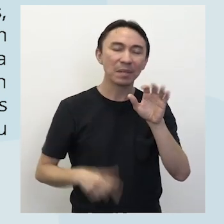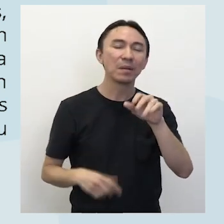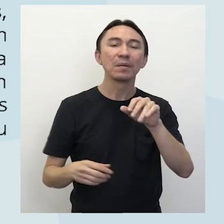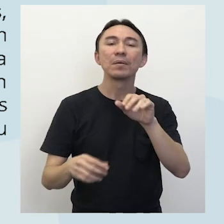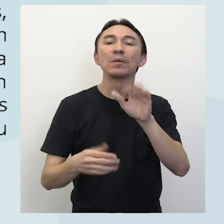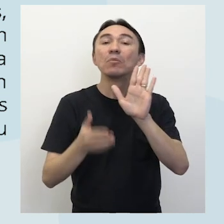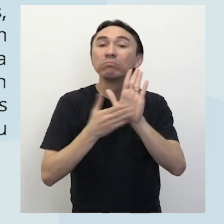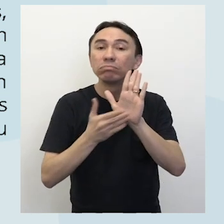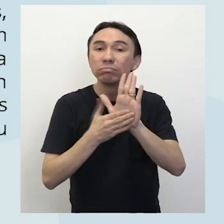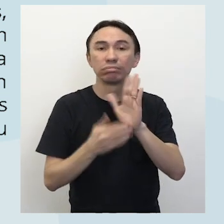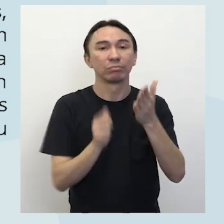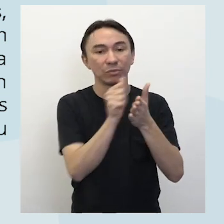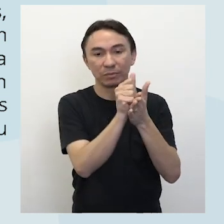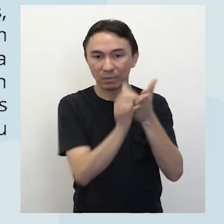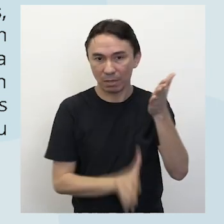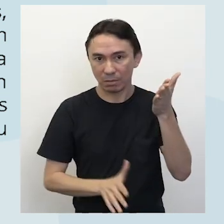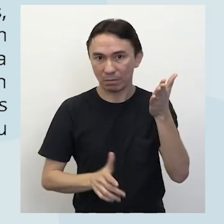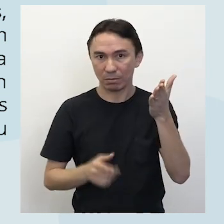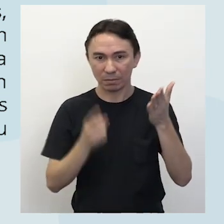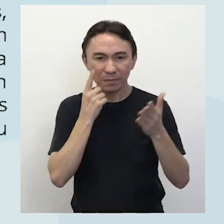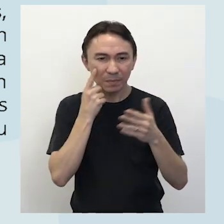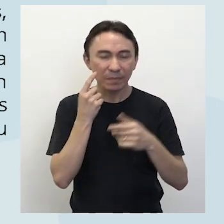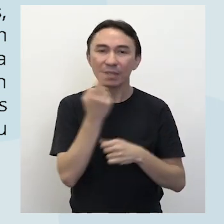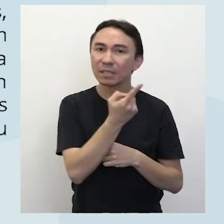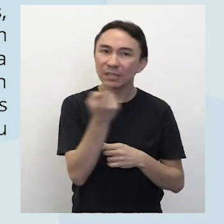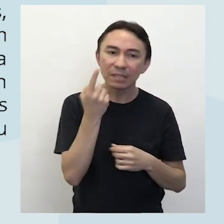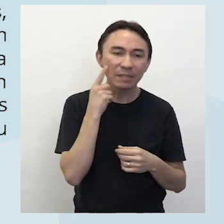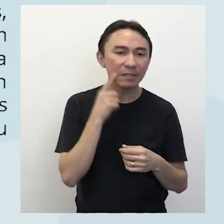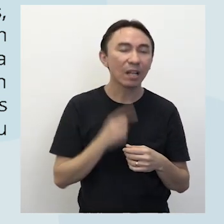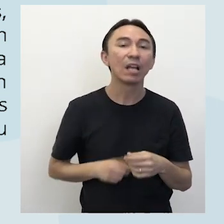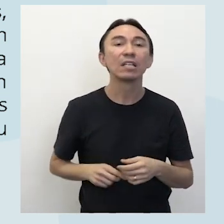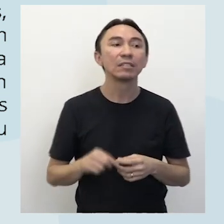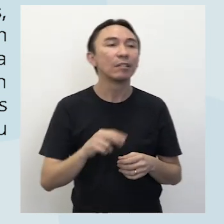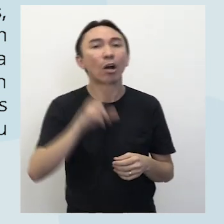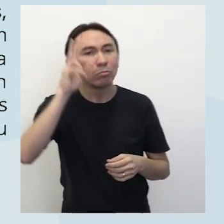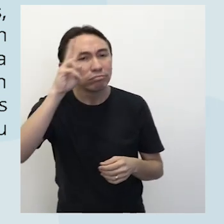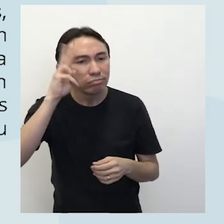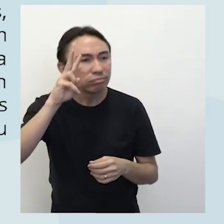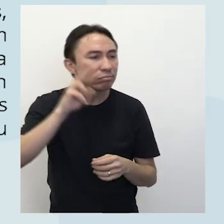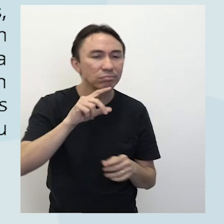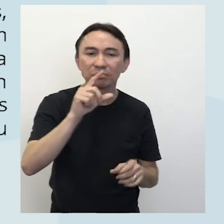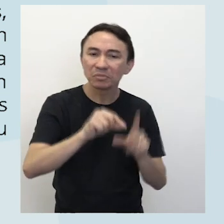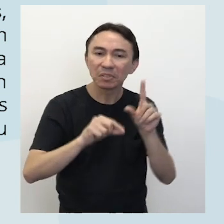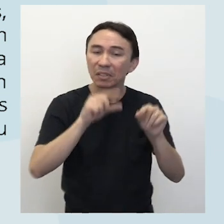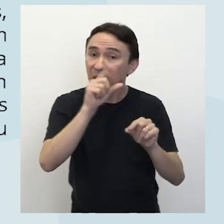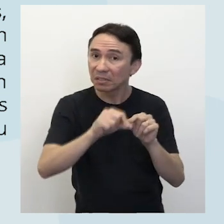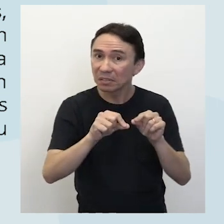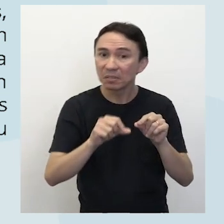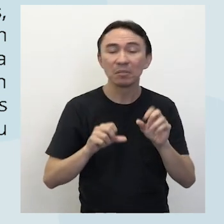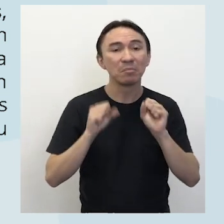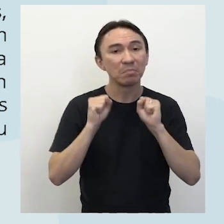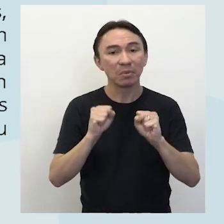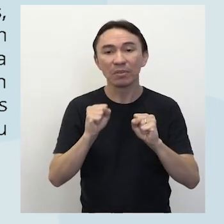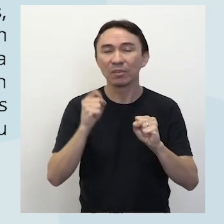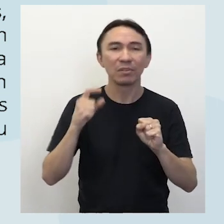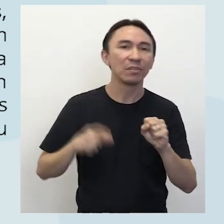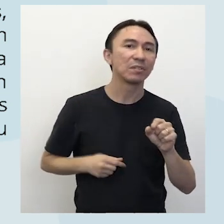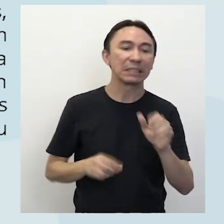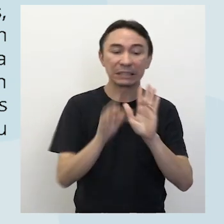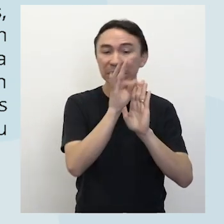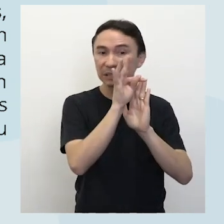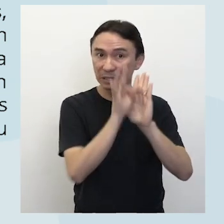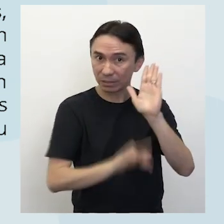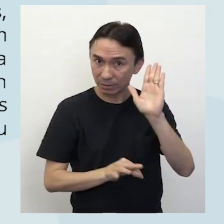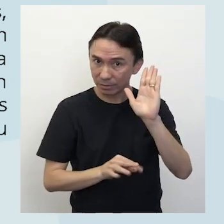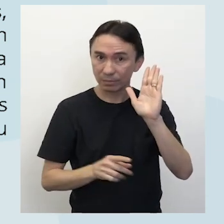baseado em games. Isso estava lá. Após escolherem a história que acolherá a narrativa machadiana, vocês poderão escrever um texto em formato de cenas, que